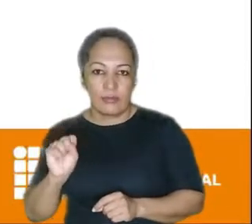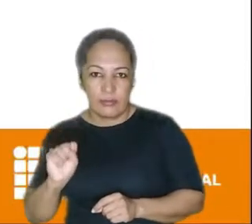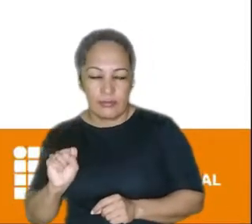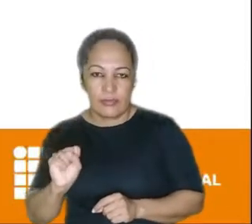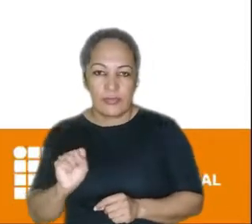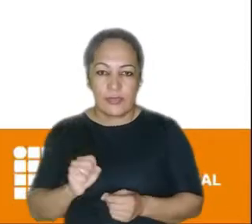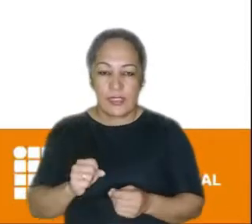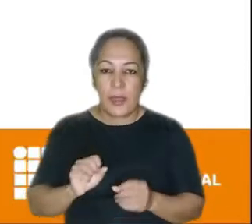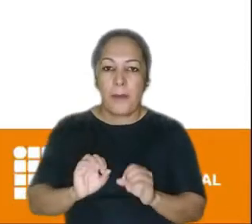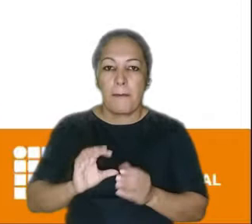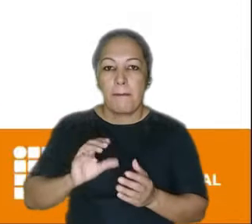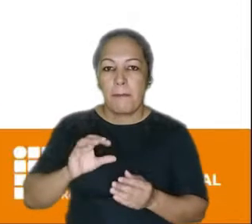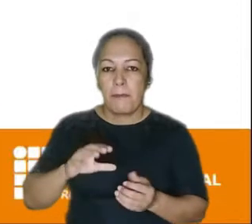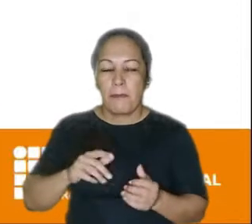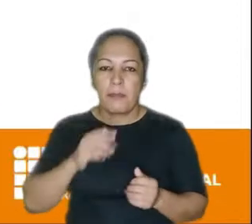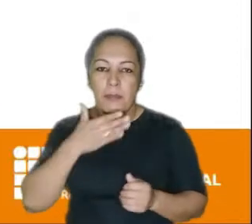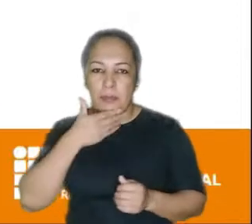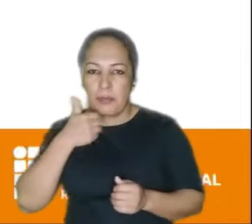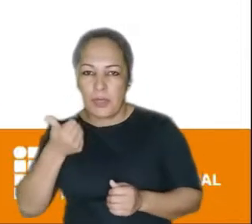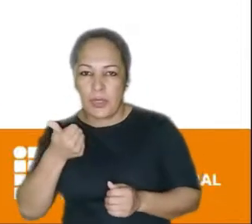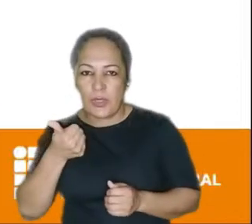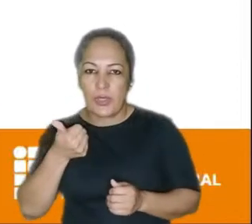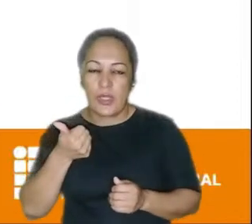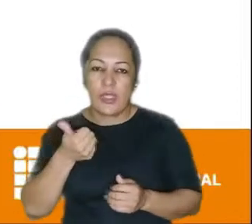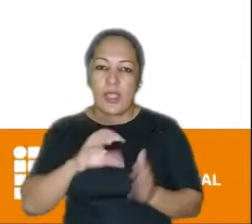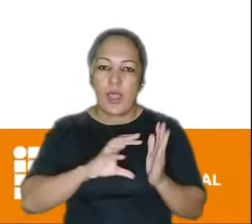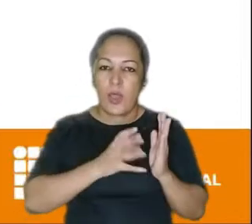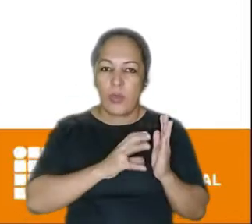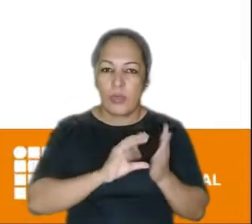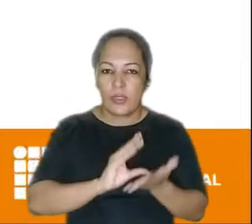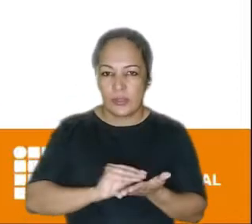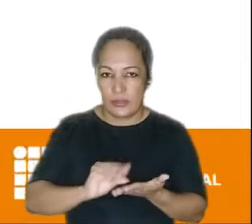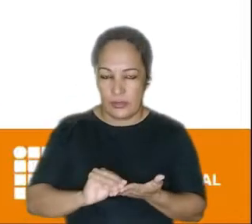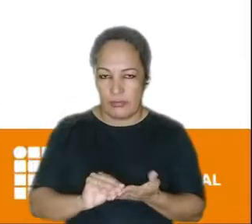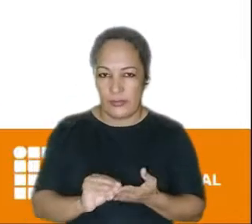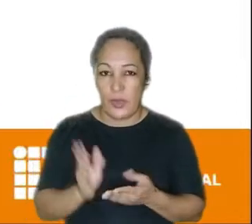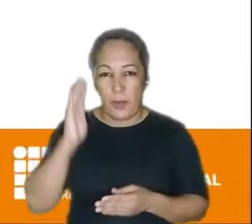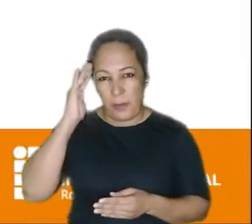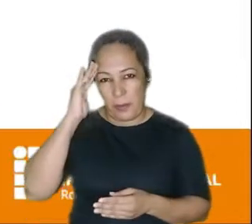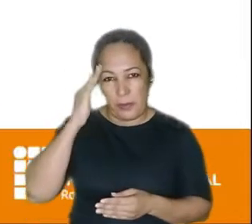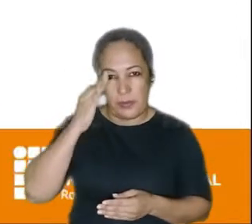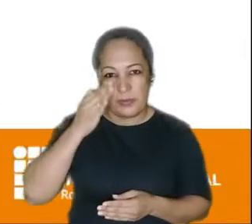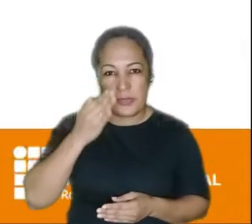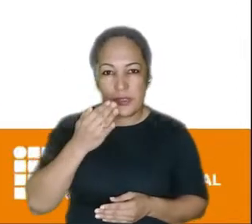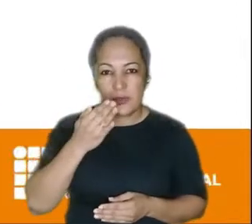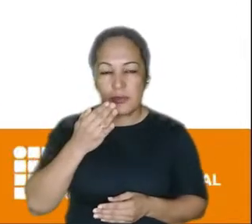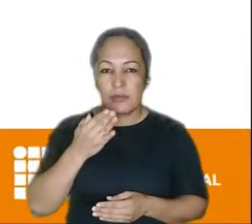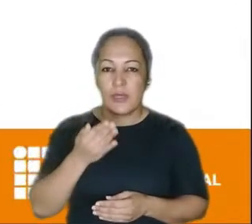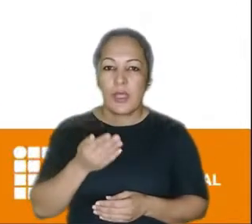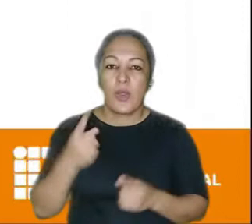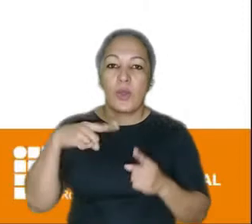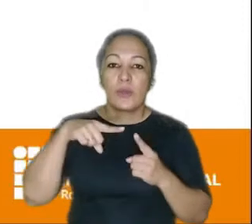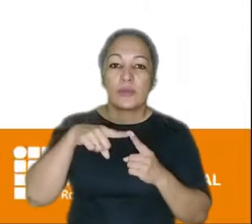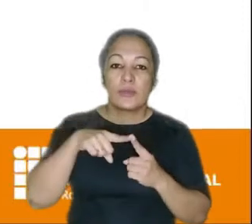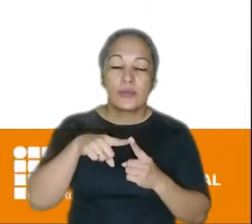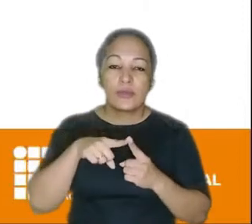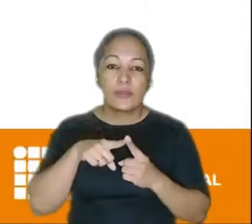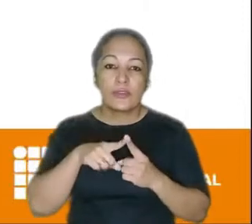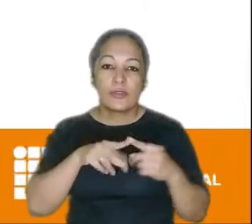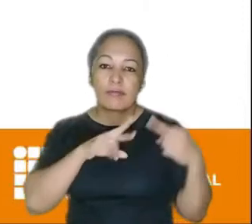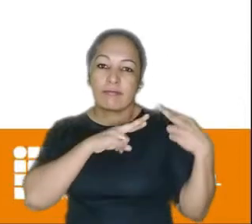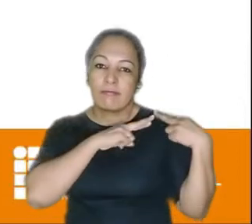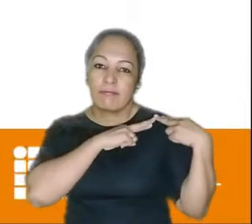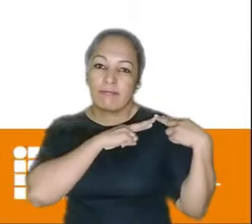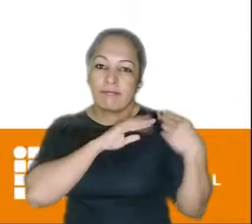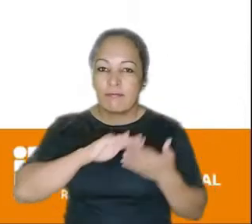bom? Então, o seu principal objetivo é retirar da aplicação a responsabilidade